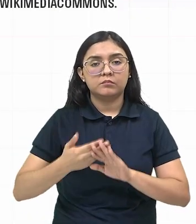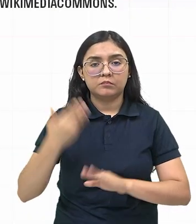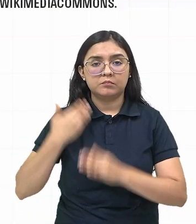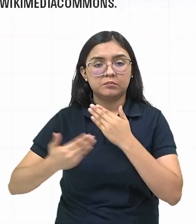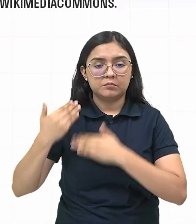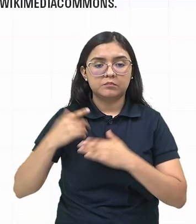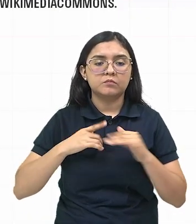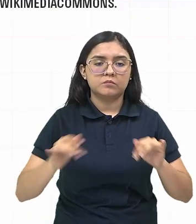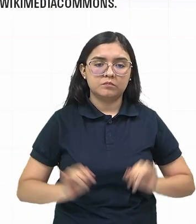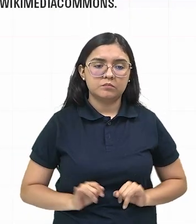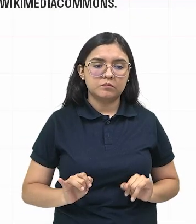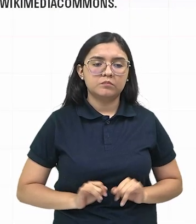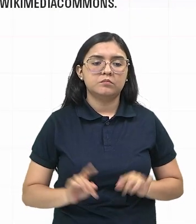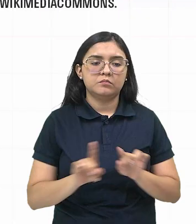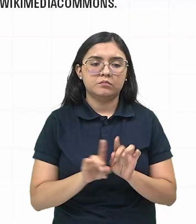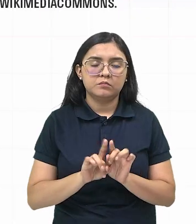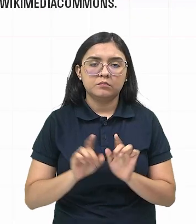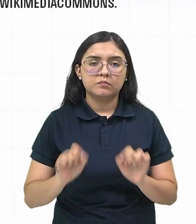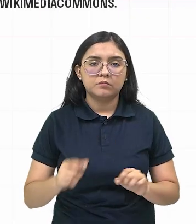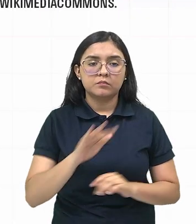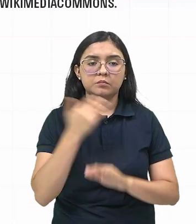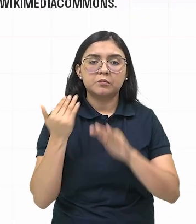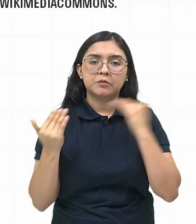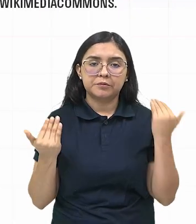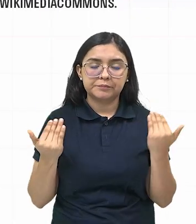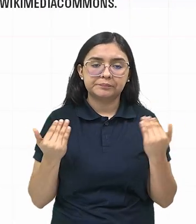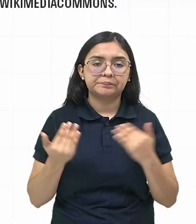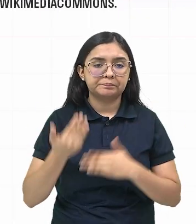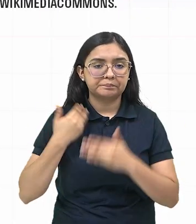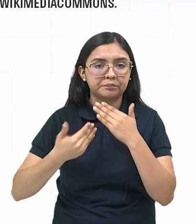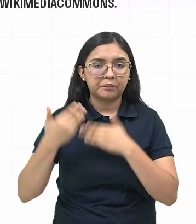atrás, que sofreram lá atrás, que morreram lá